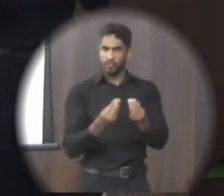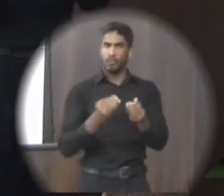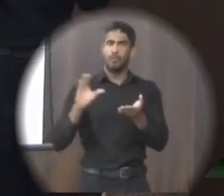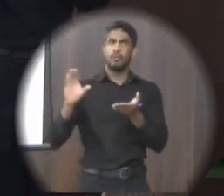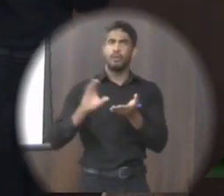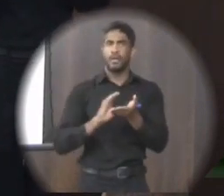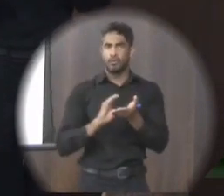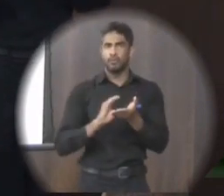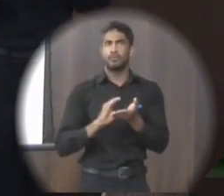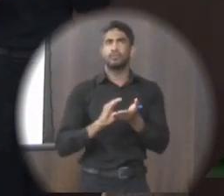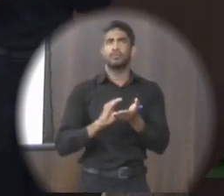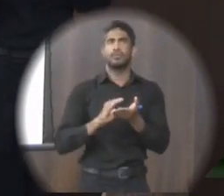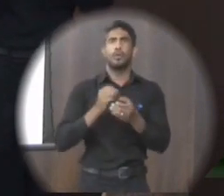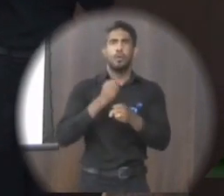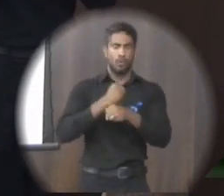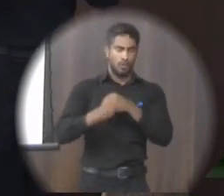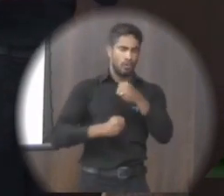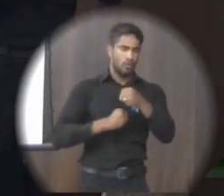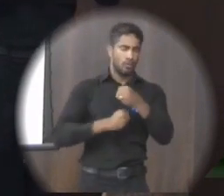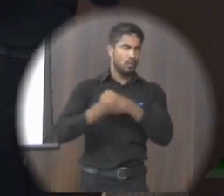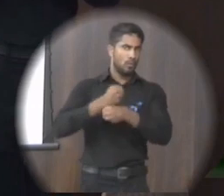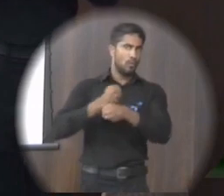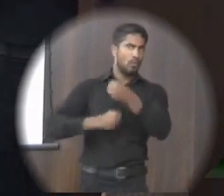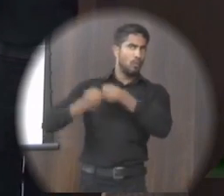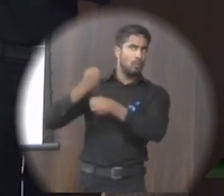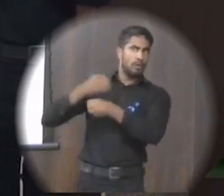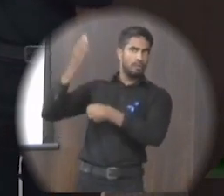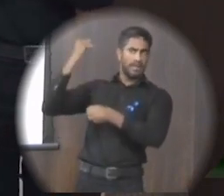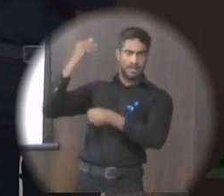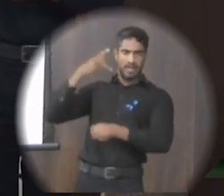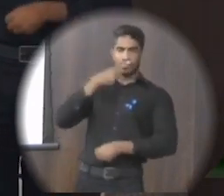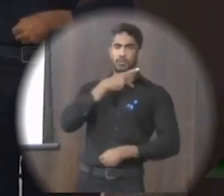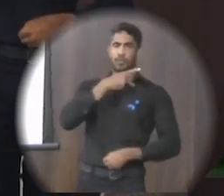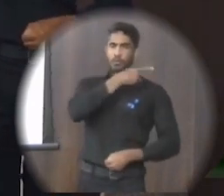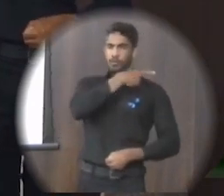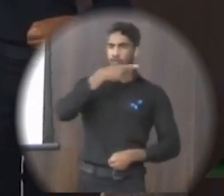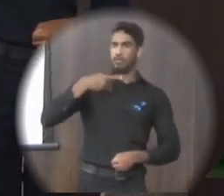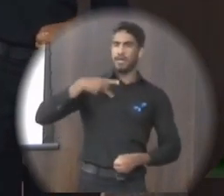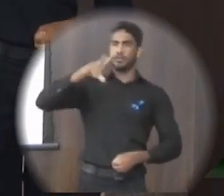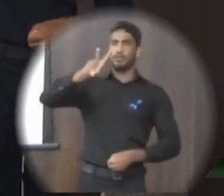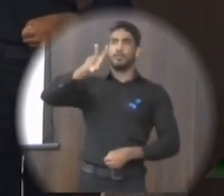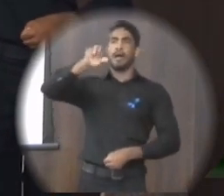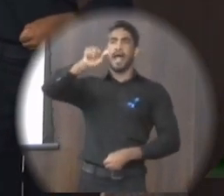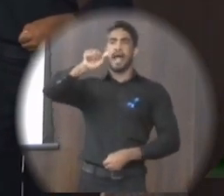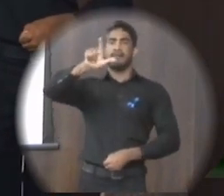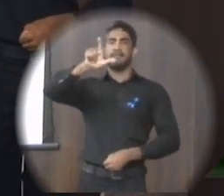emenda impositiva no ano passado, através do pastor Walter, que